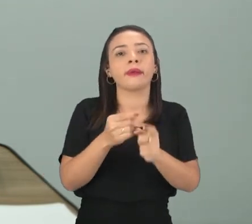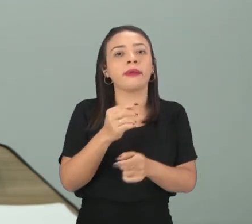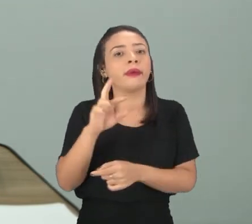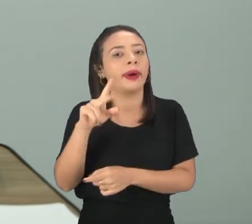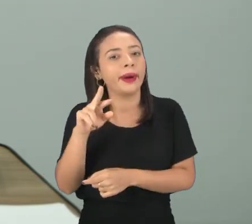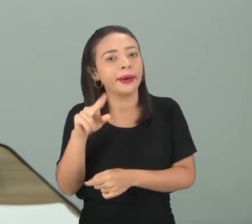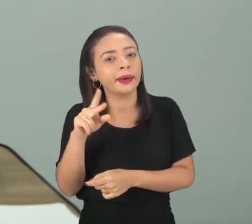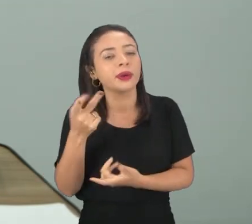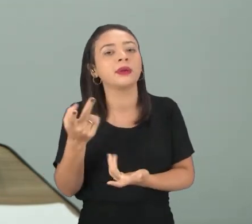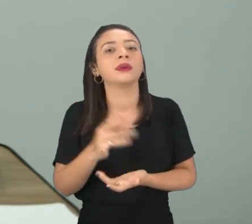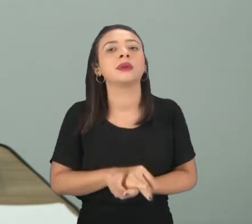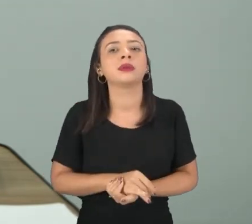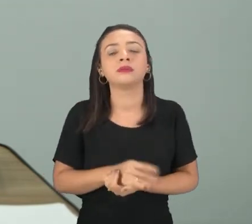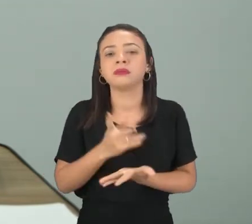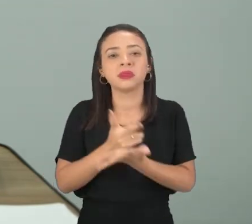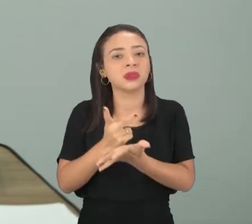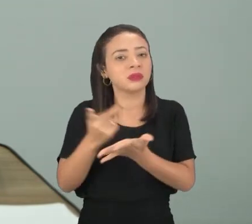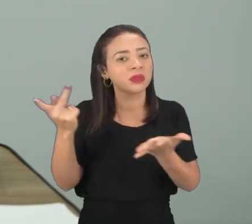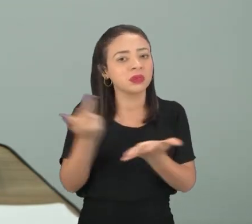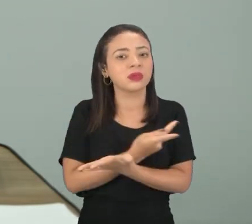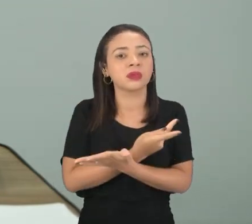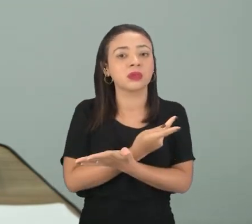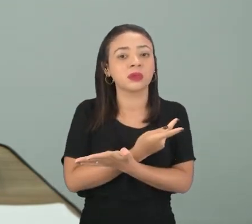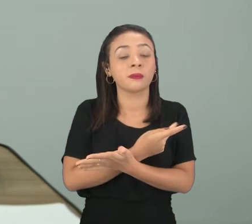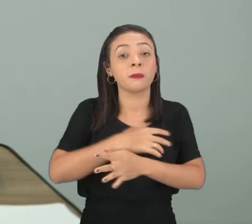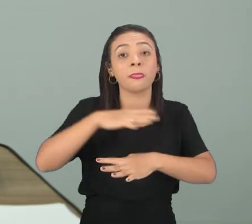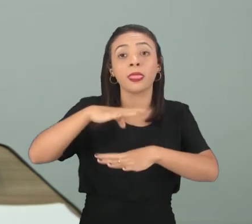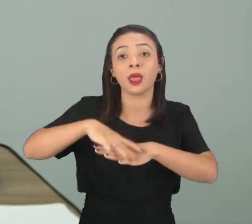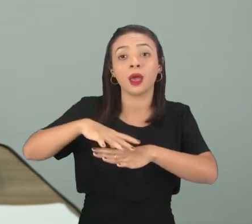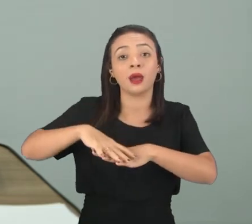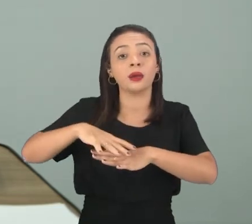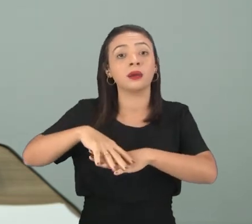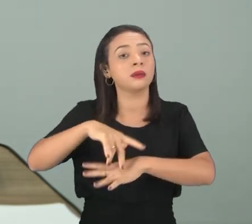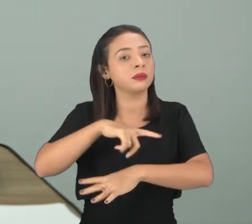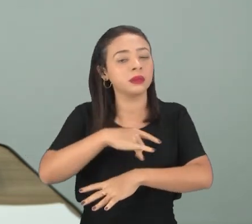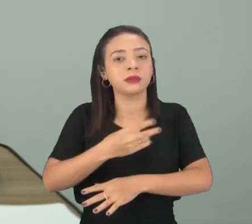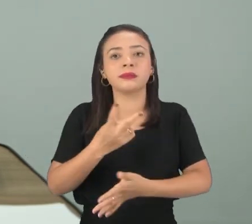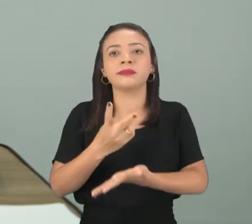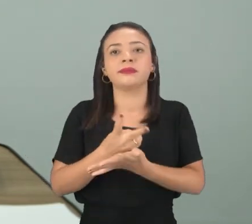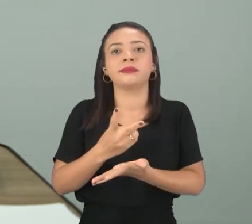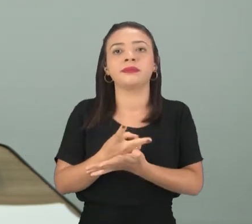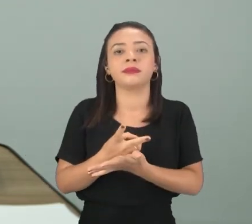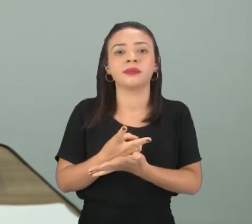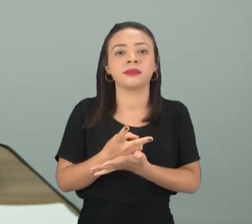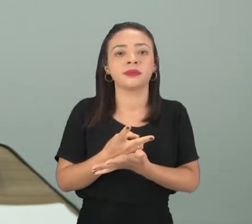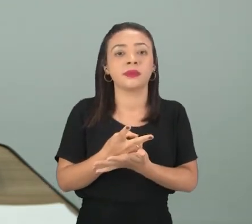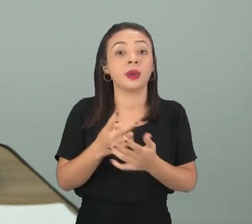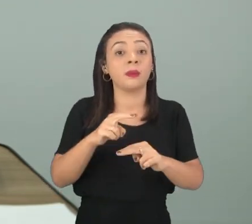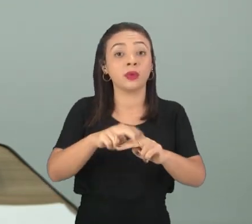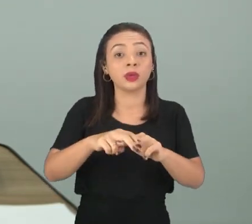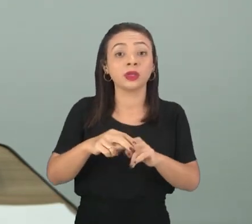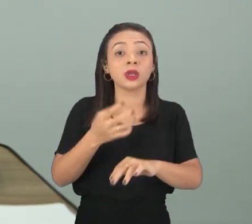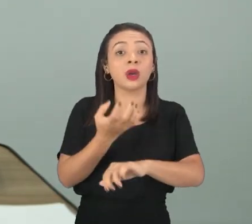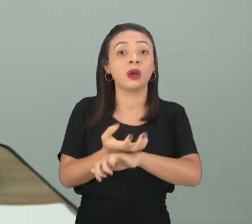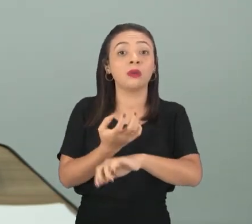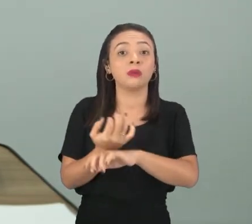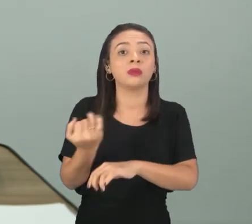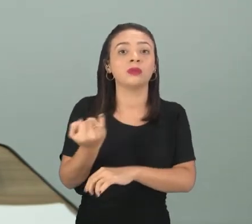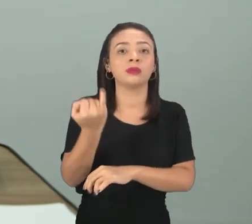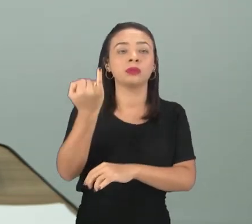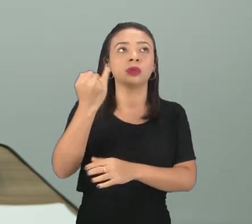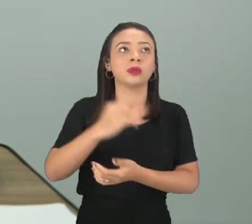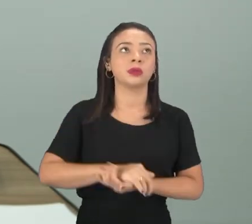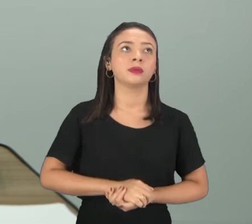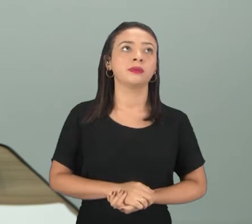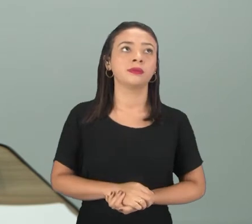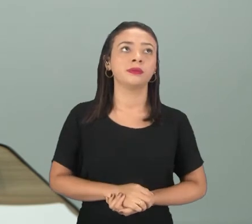essas situações elas são comuns é a matemática está muito presente por isso que era uma disciplina fundamental nossos estudos tá